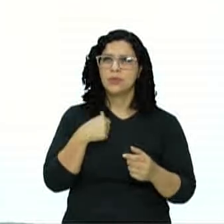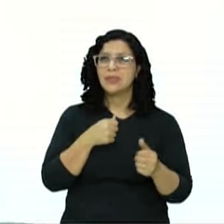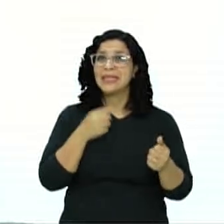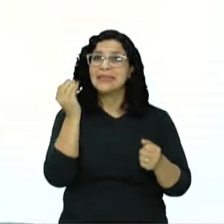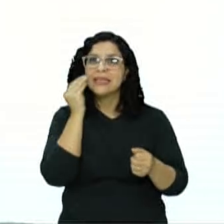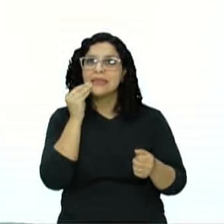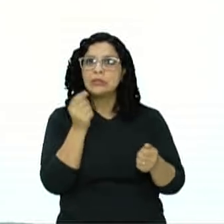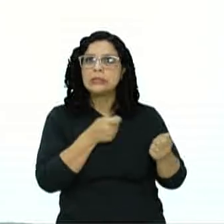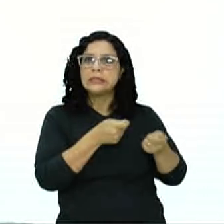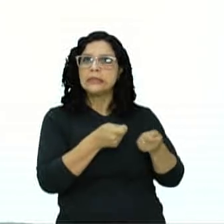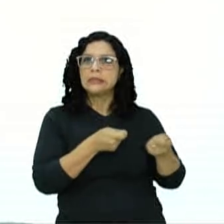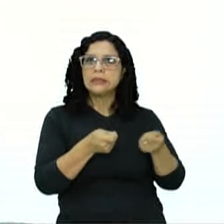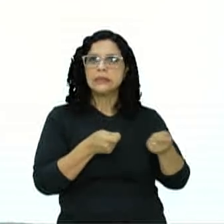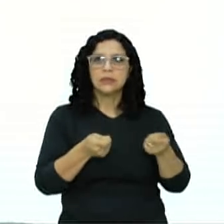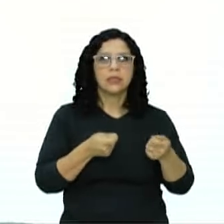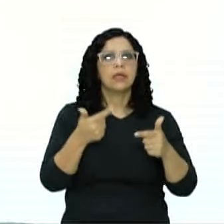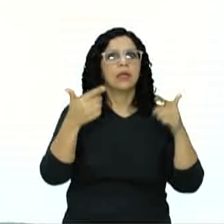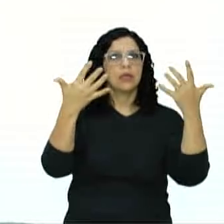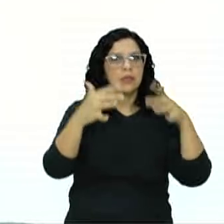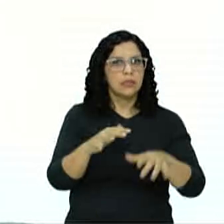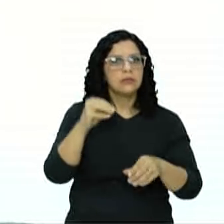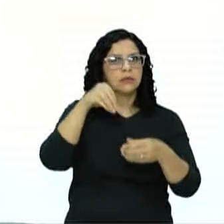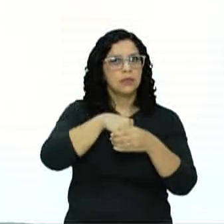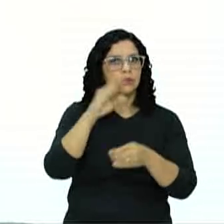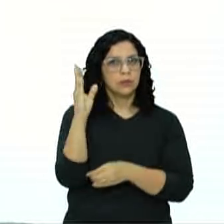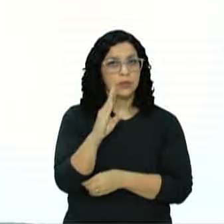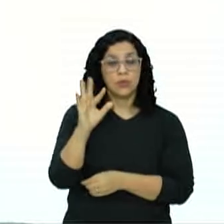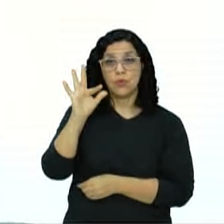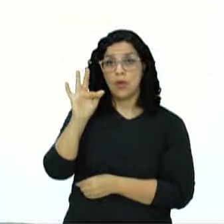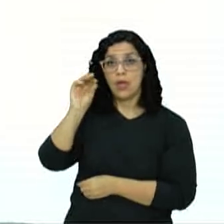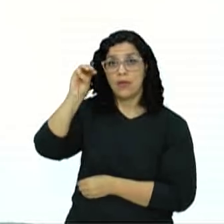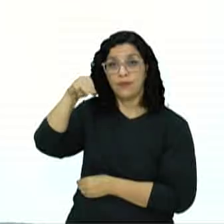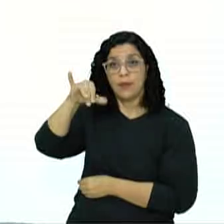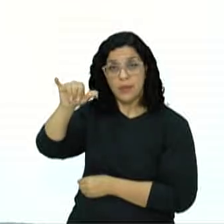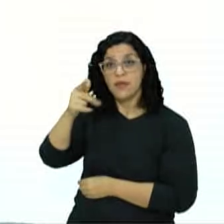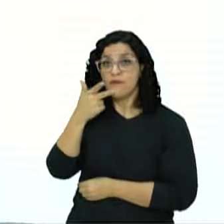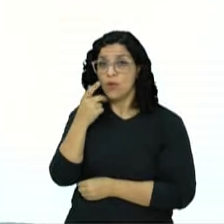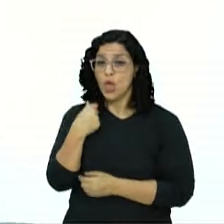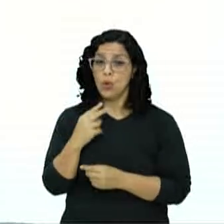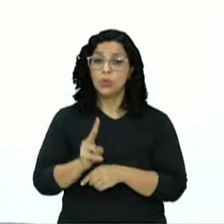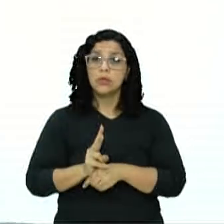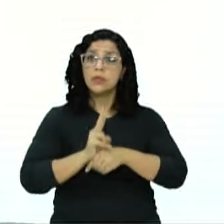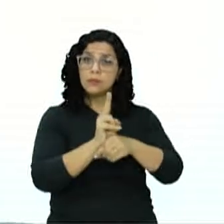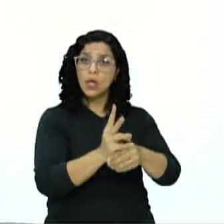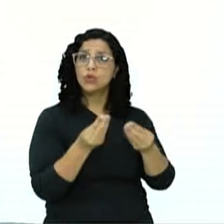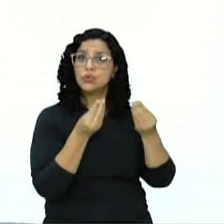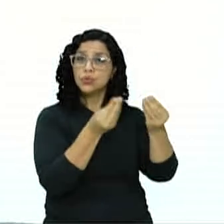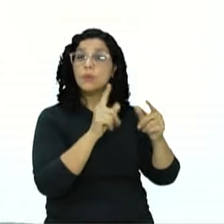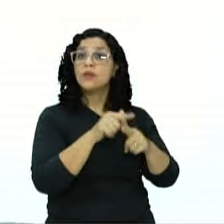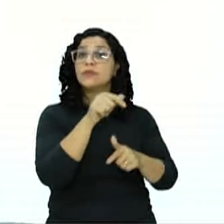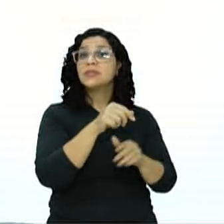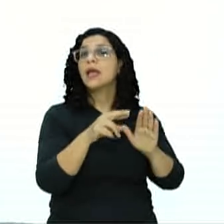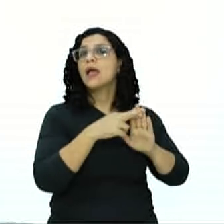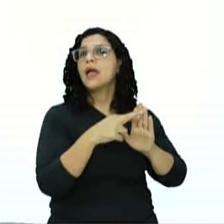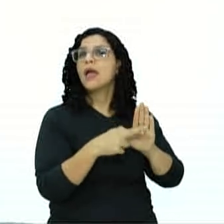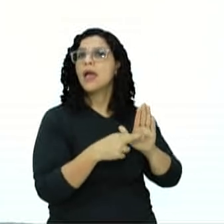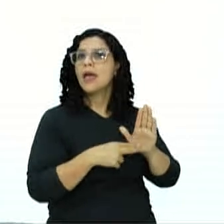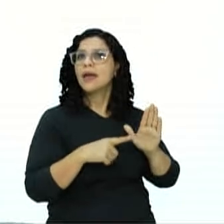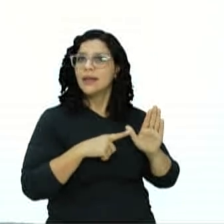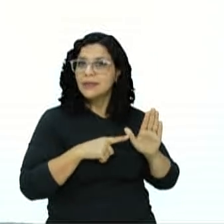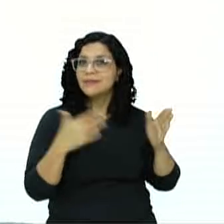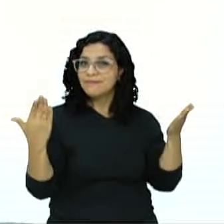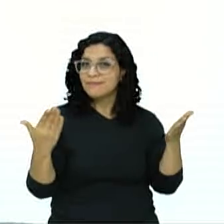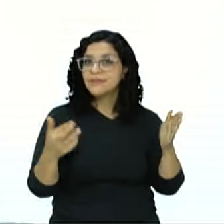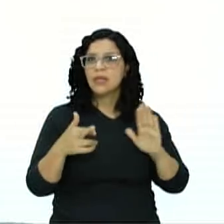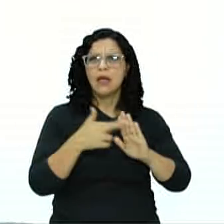crises enfrentadas. Então, o FMI, porém, para realizar os empréstimos, colocava